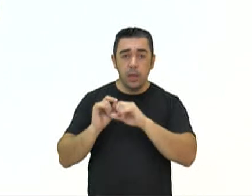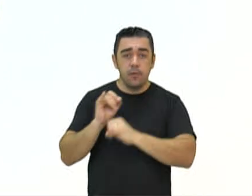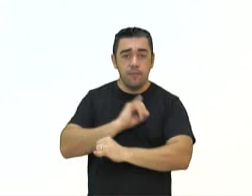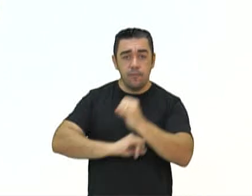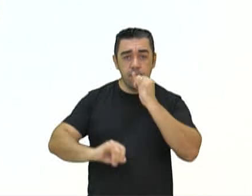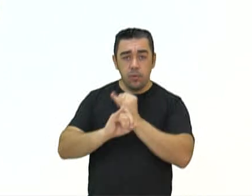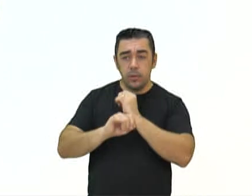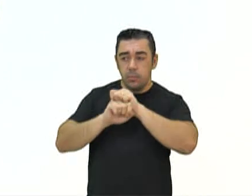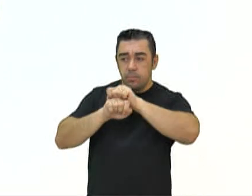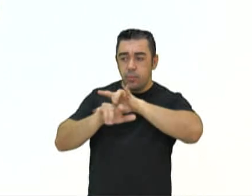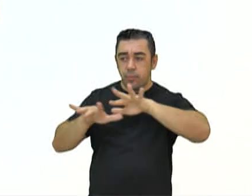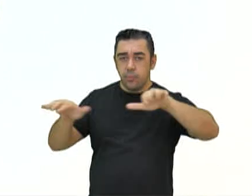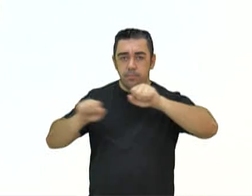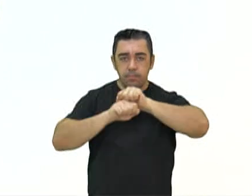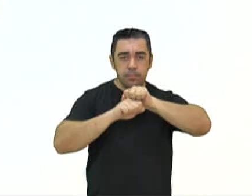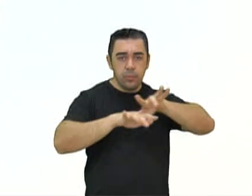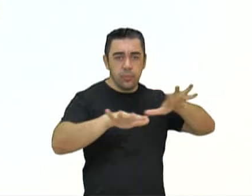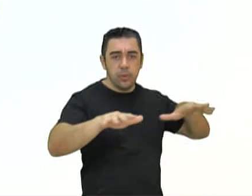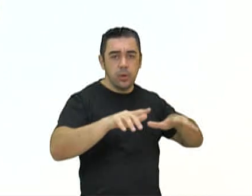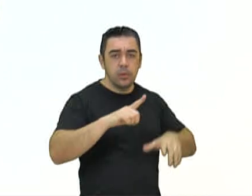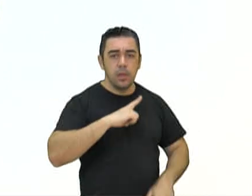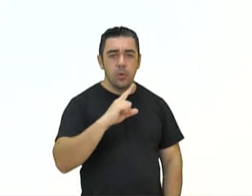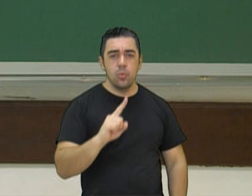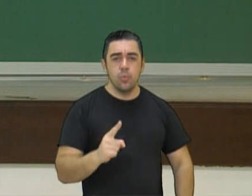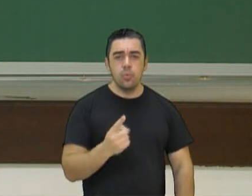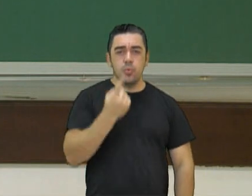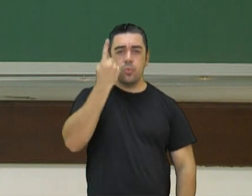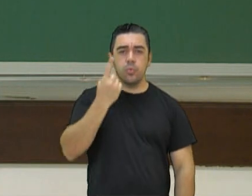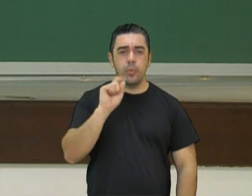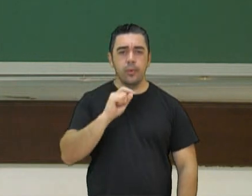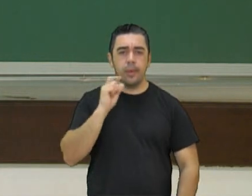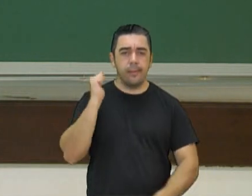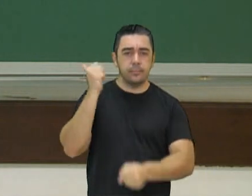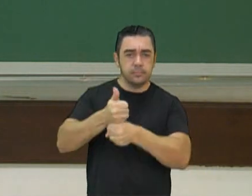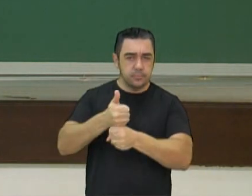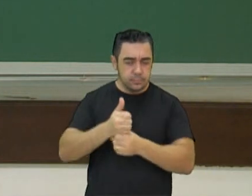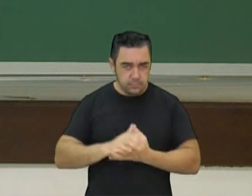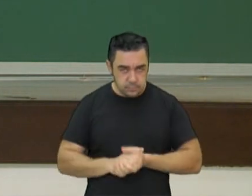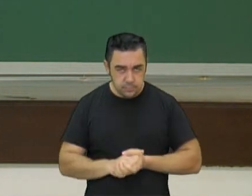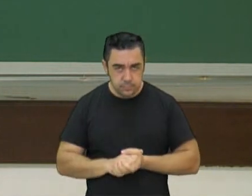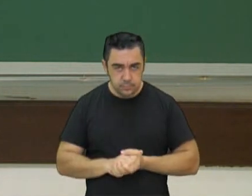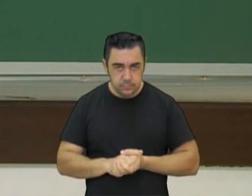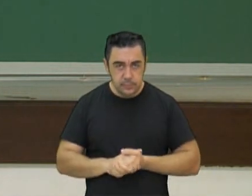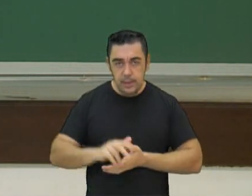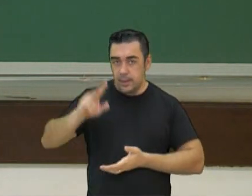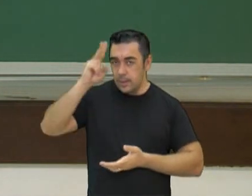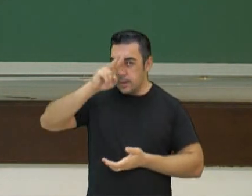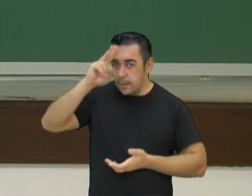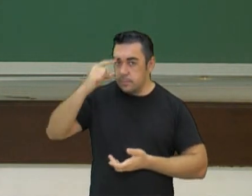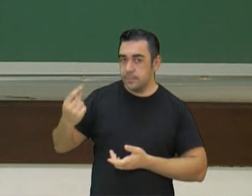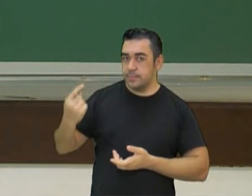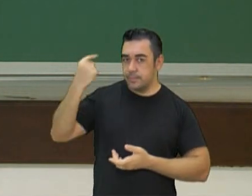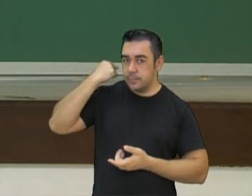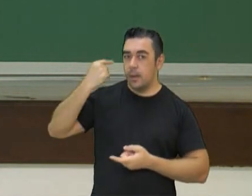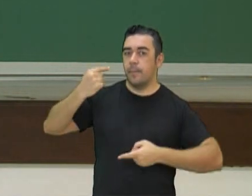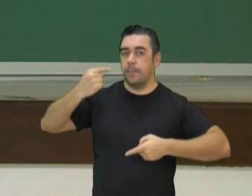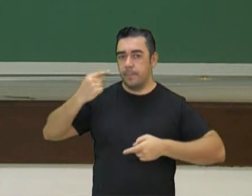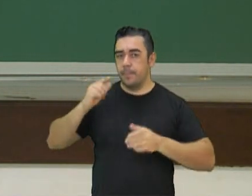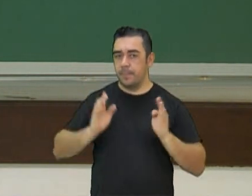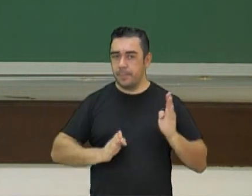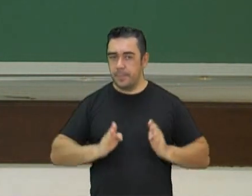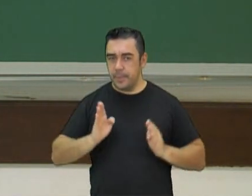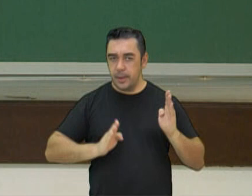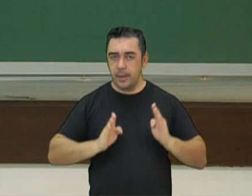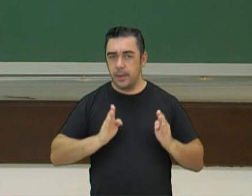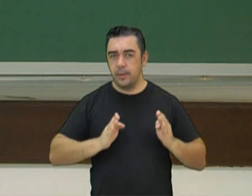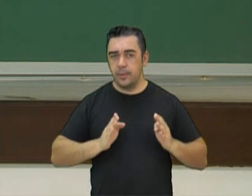circularia sem uma autoridade única. Então vamos lá. Lembrem que isso é lá no período da Guerra Fria. vocês já devem